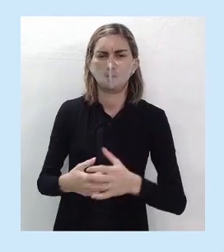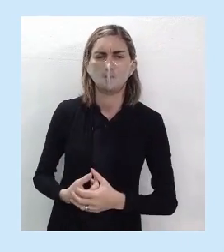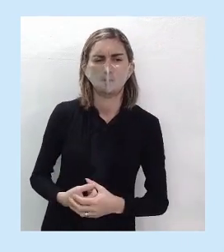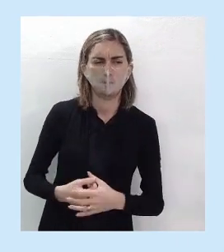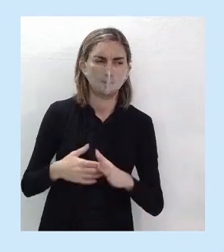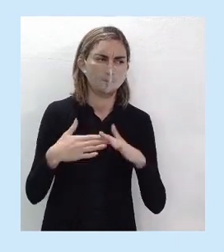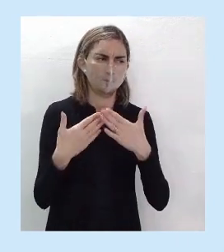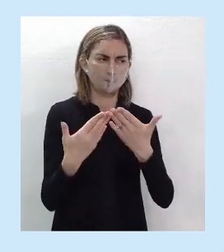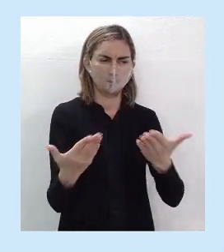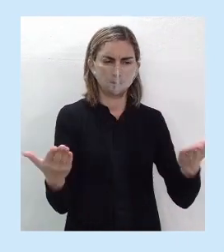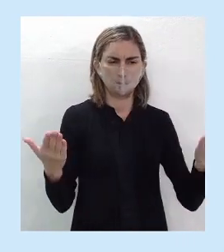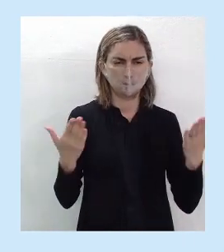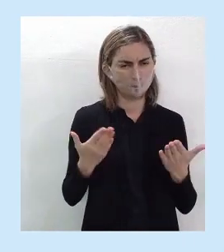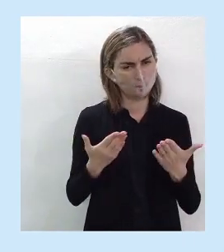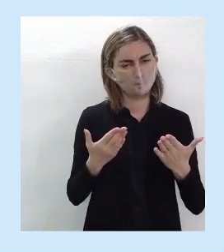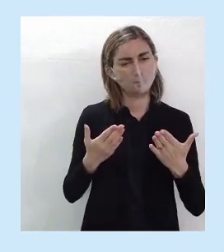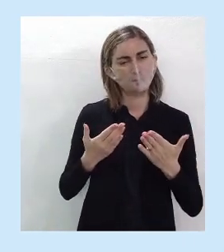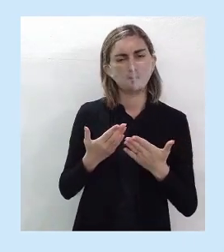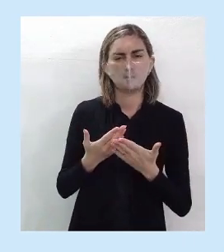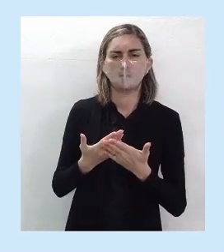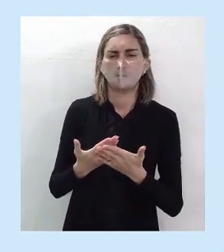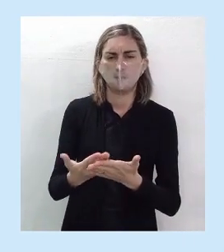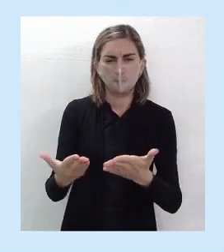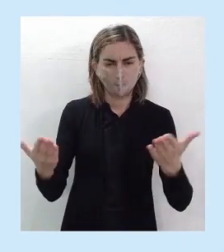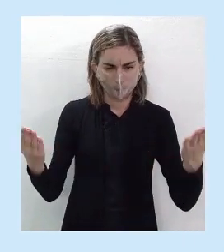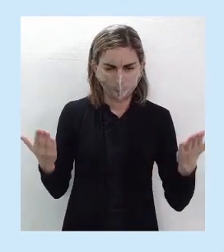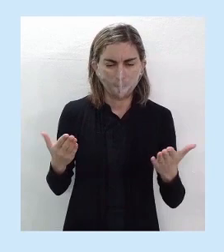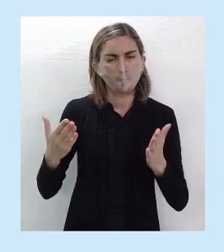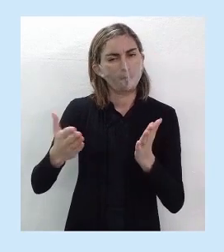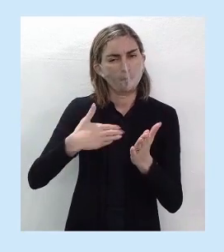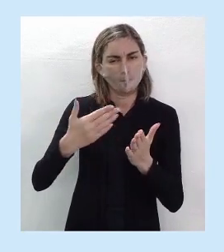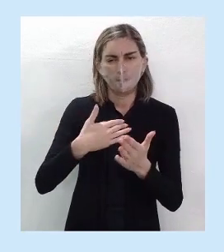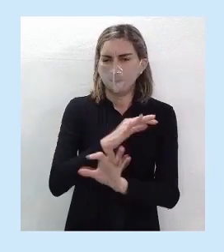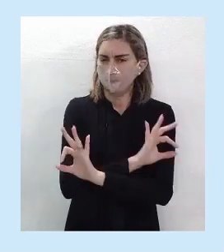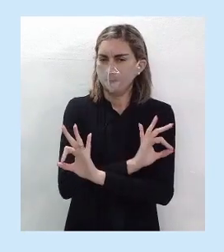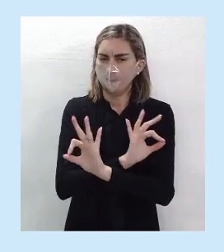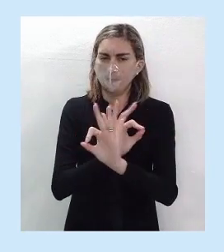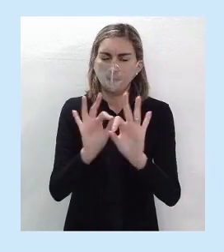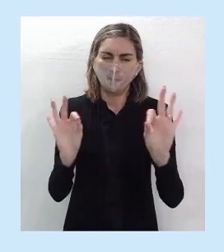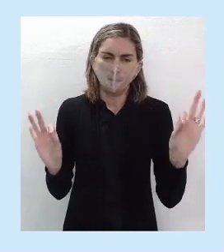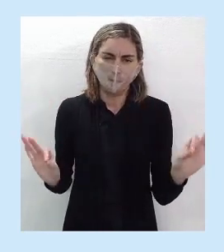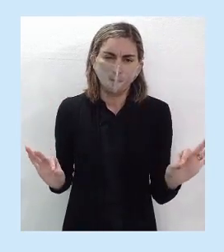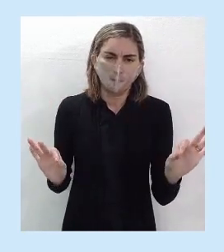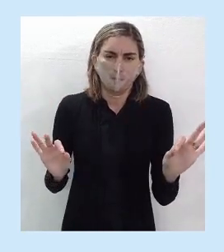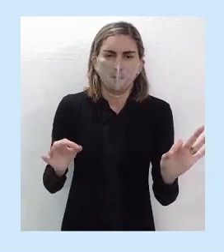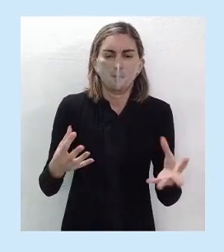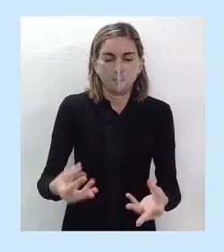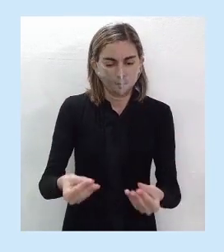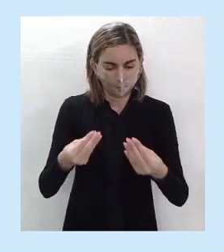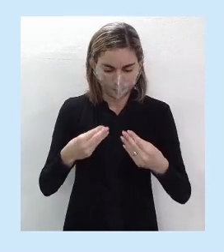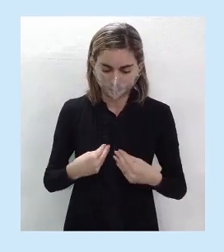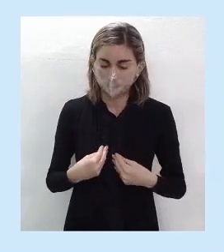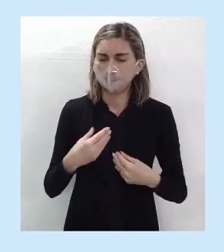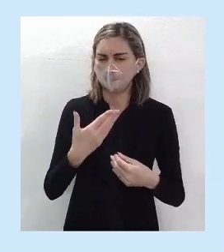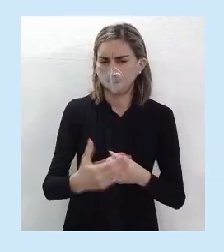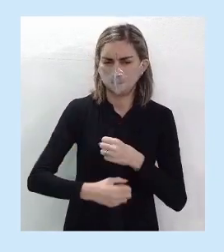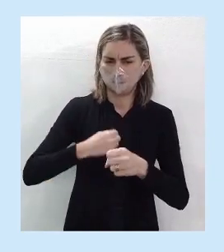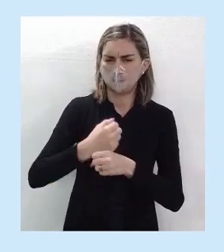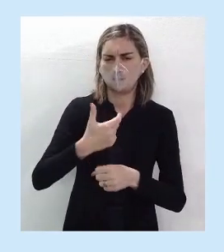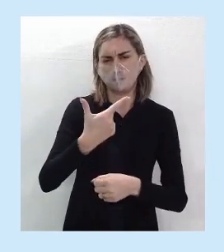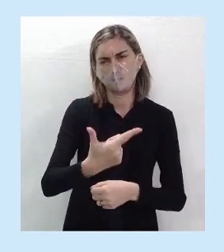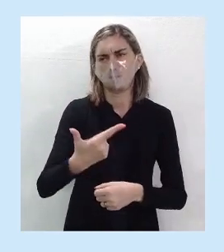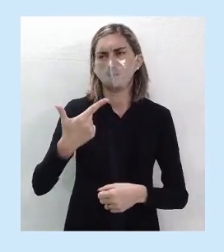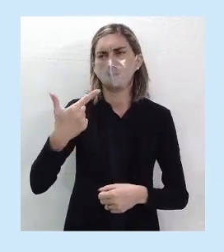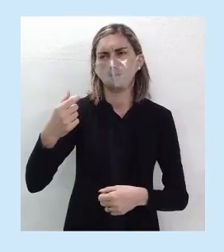aí, foi diante desse livro maravilhoso, não é, que me caiu nas mãos, que no ano de